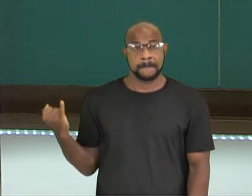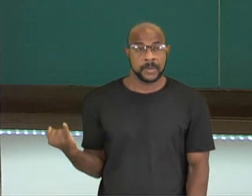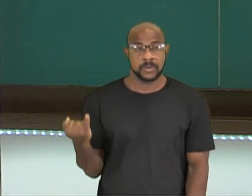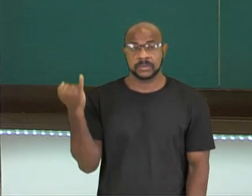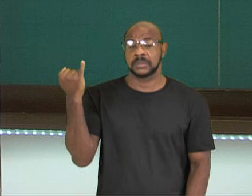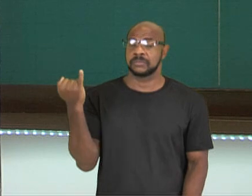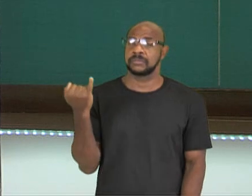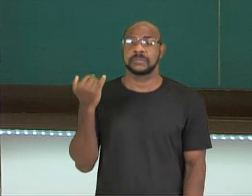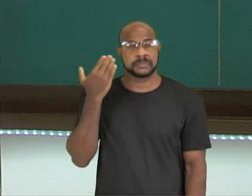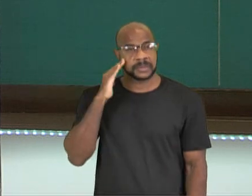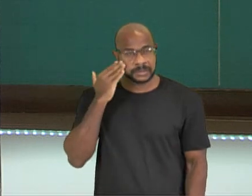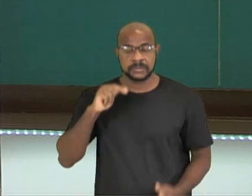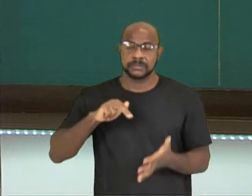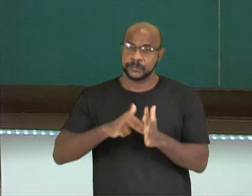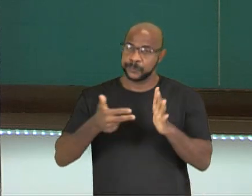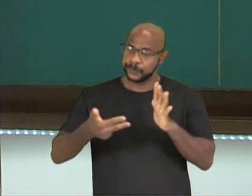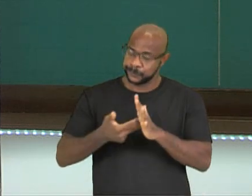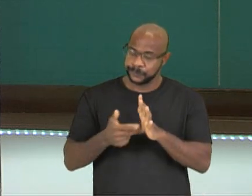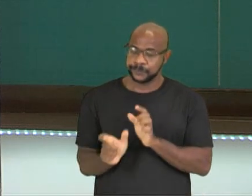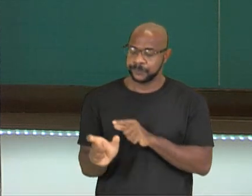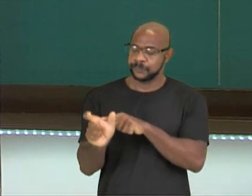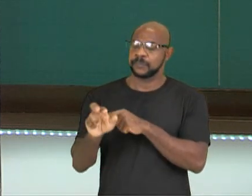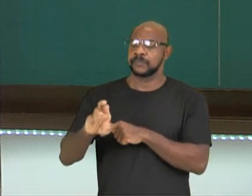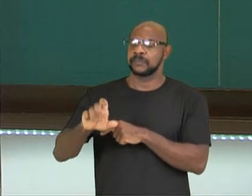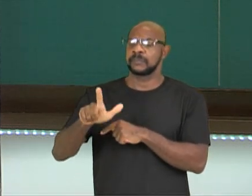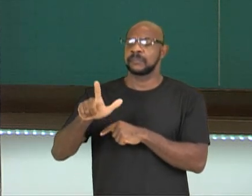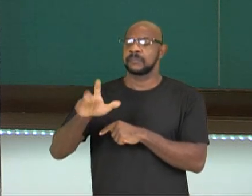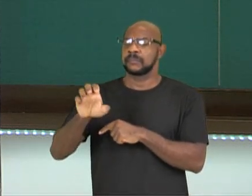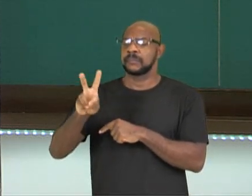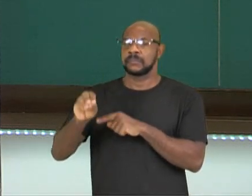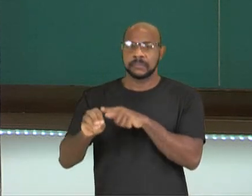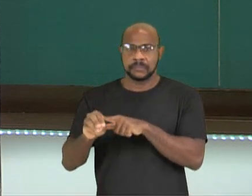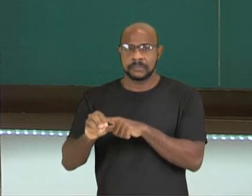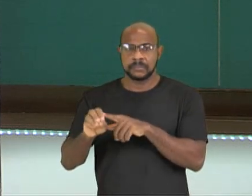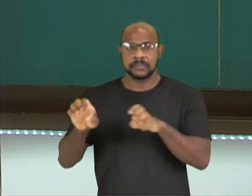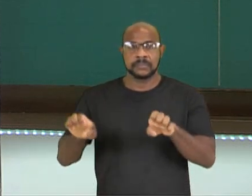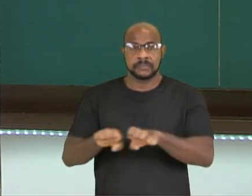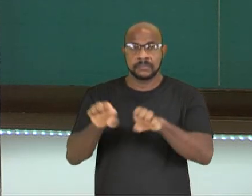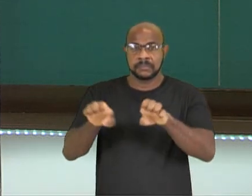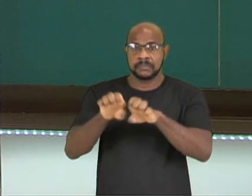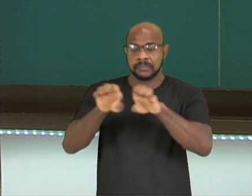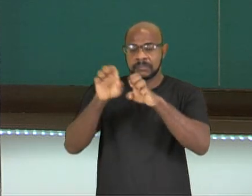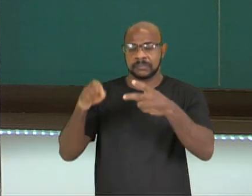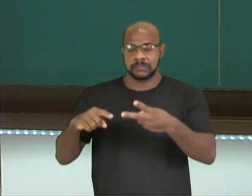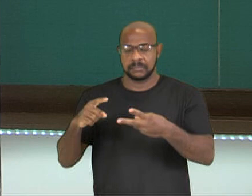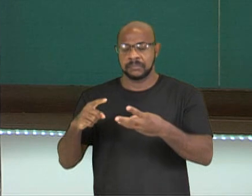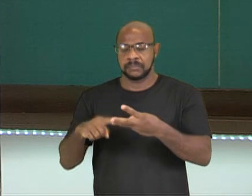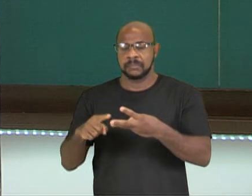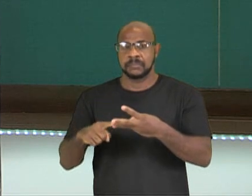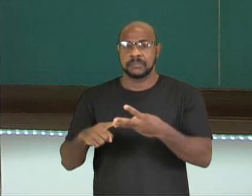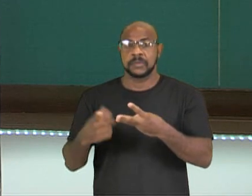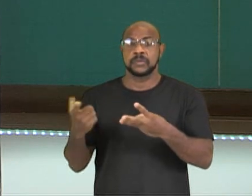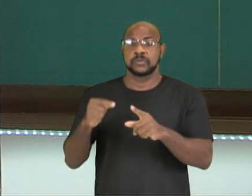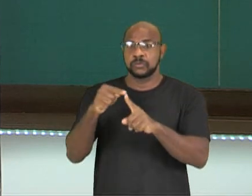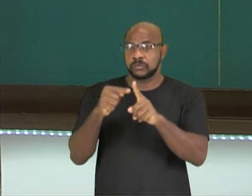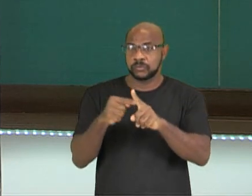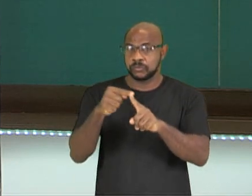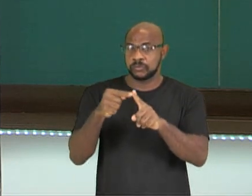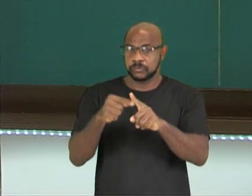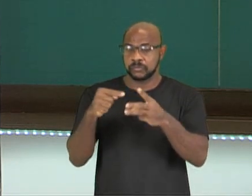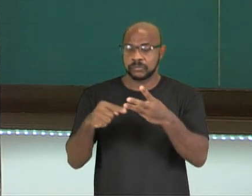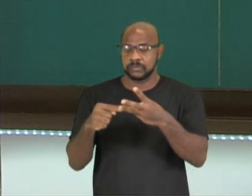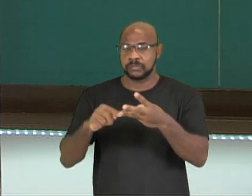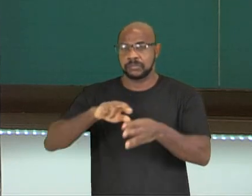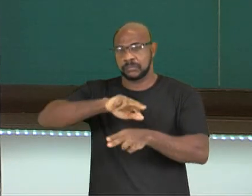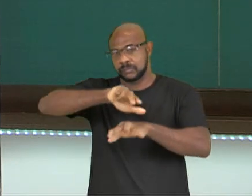importante saber o significado de relevo, estrutura do relevo e formas do relevo.